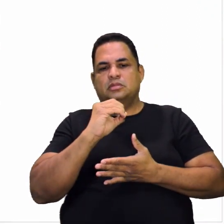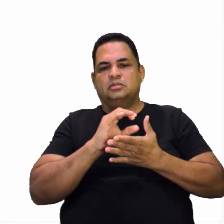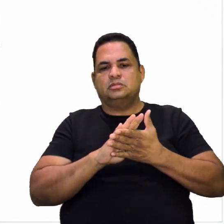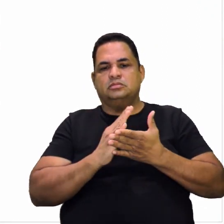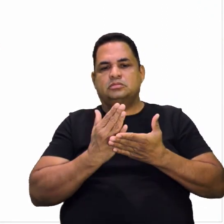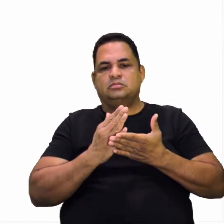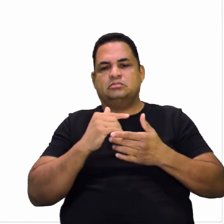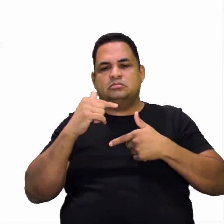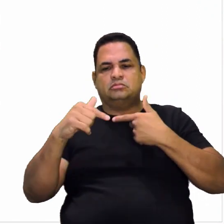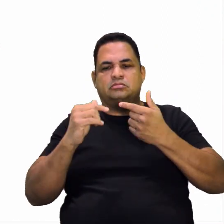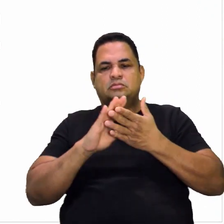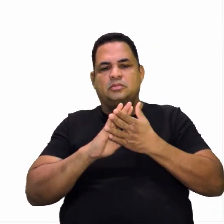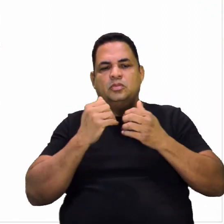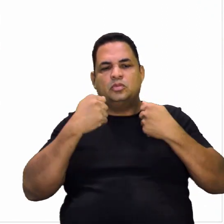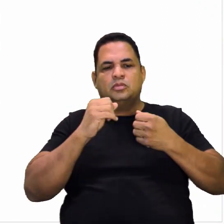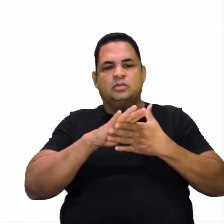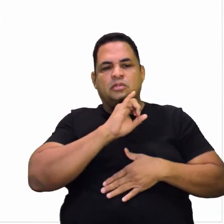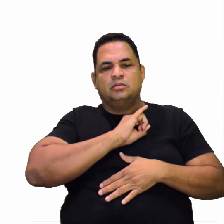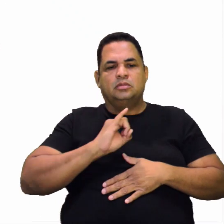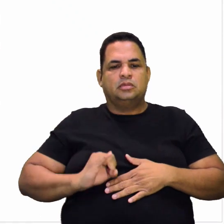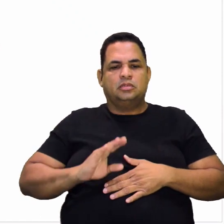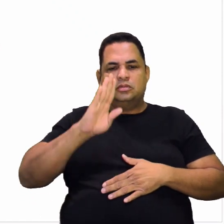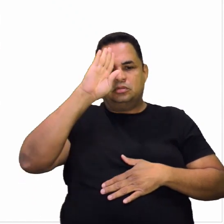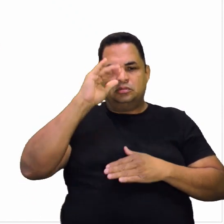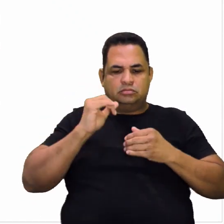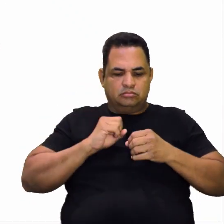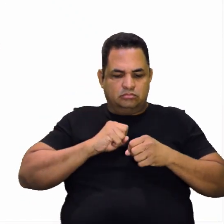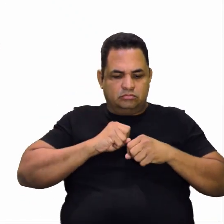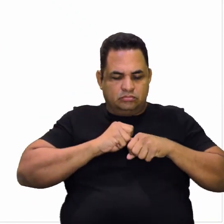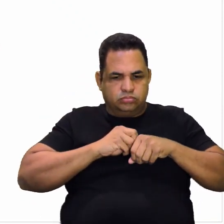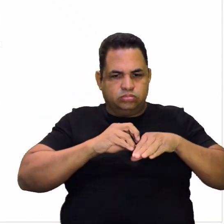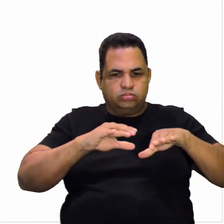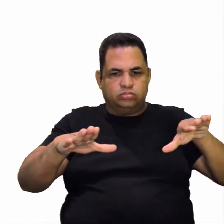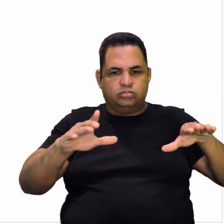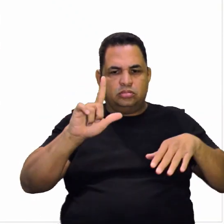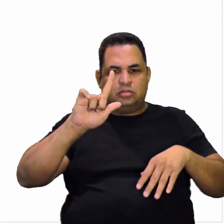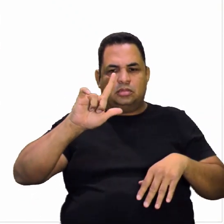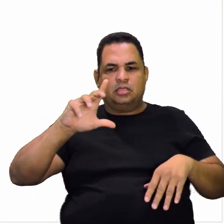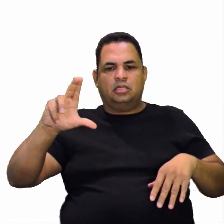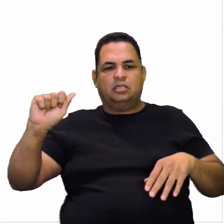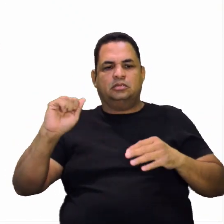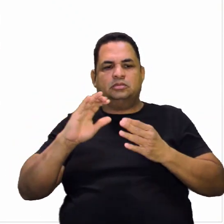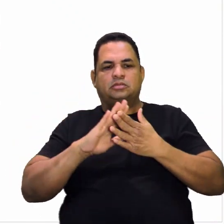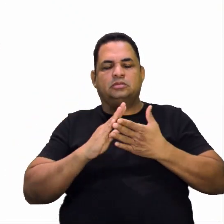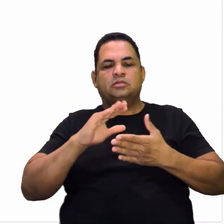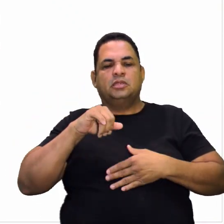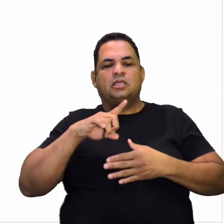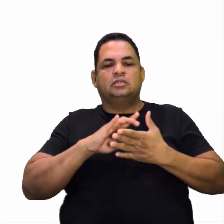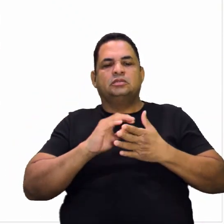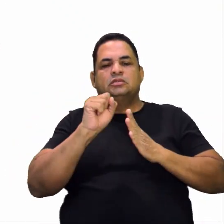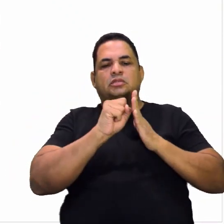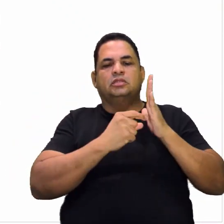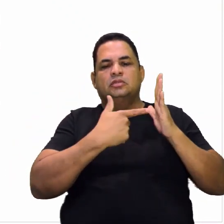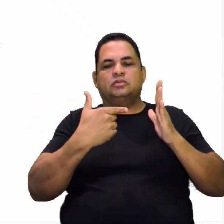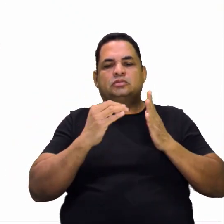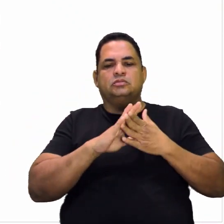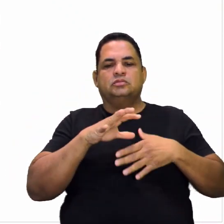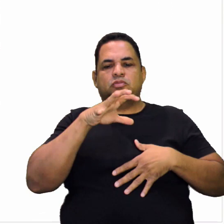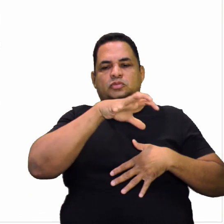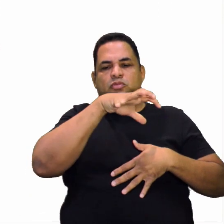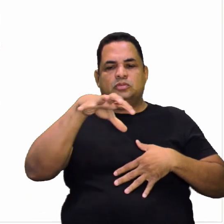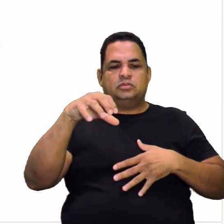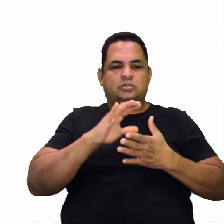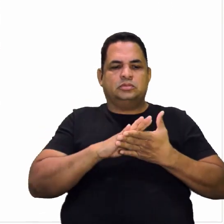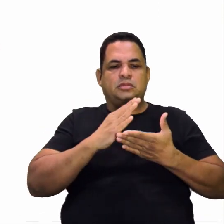poder imperial romano avançou para leste, e nos meados do século II, as suas legiões haviam